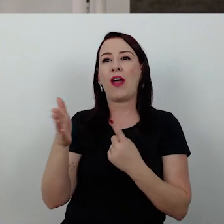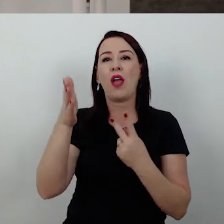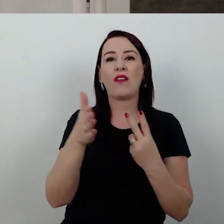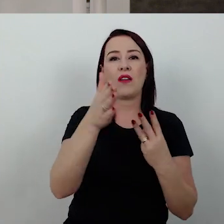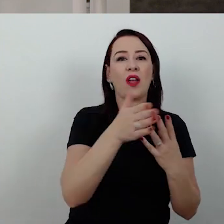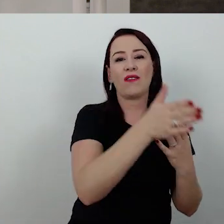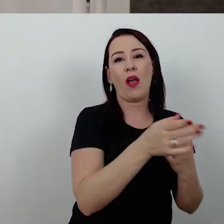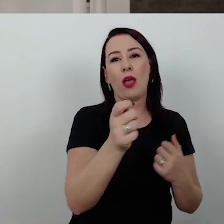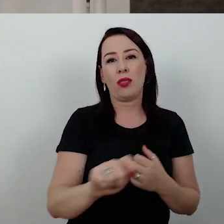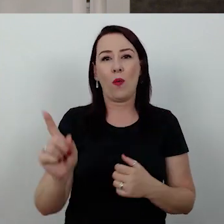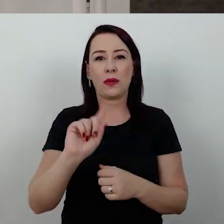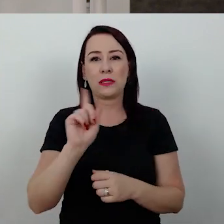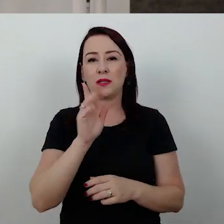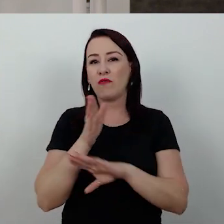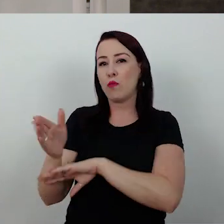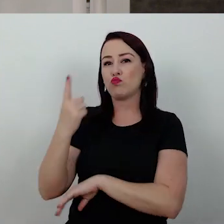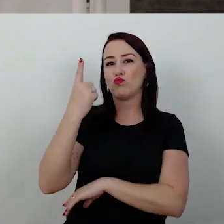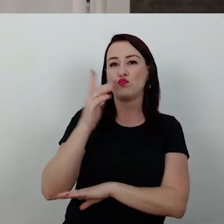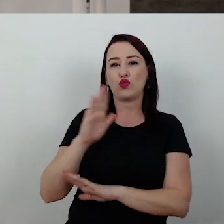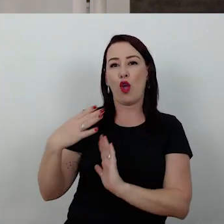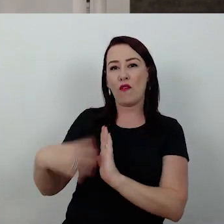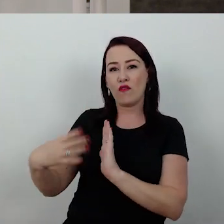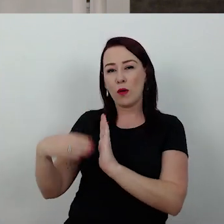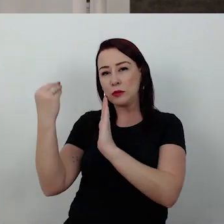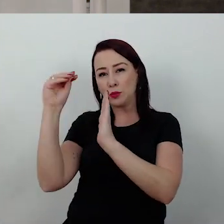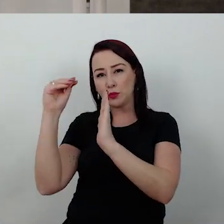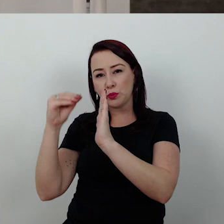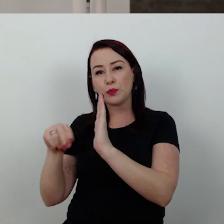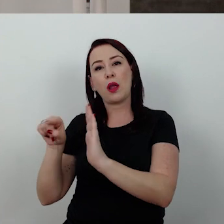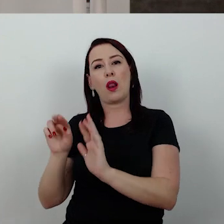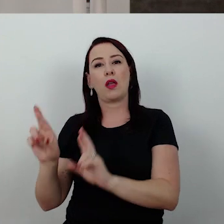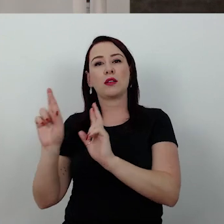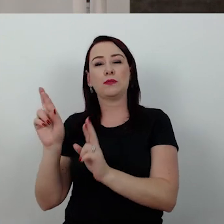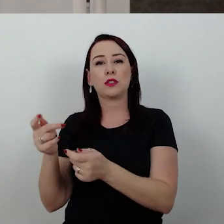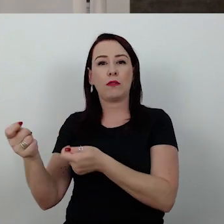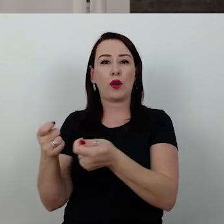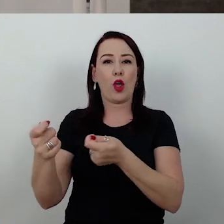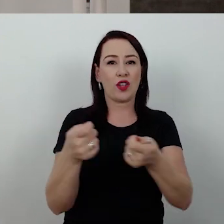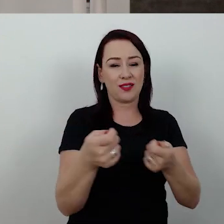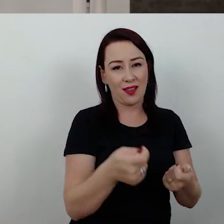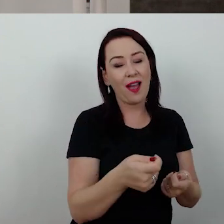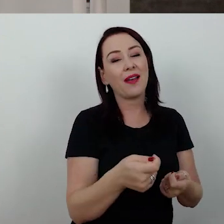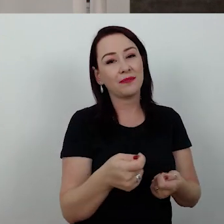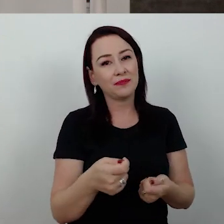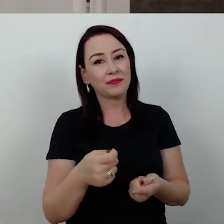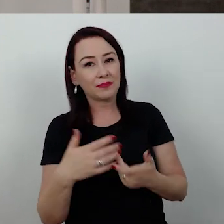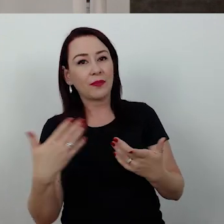que ficar indo em vários setores da prefeitura, ele concentra tudo na Film Commission, que faz essa ponte. E aí a gente começa a